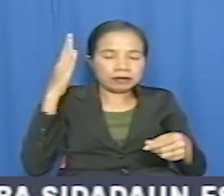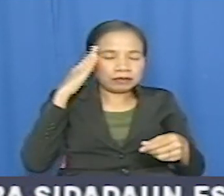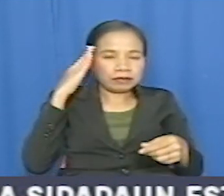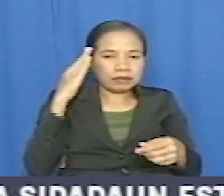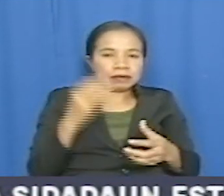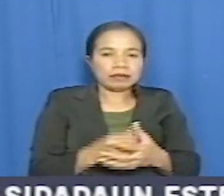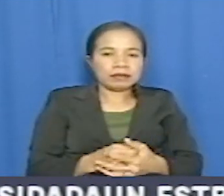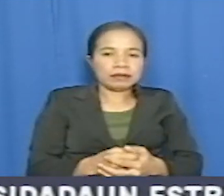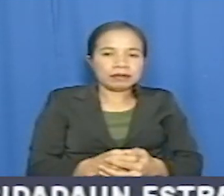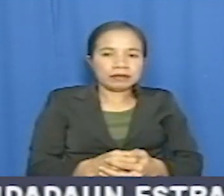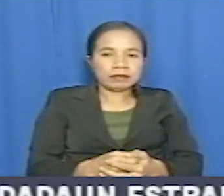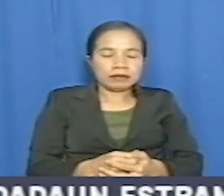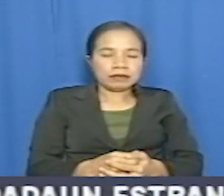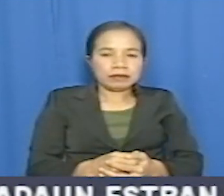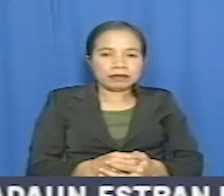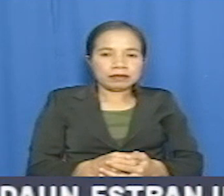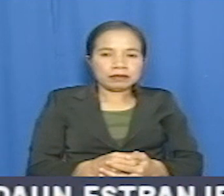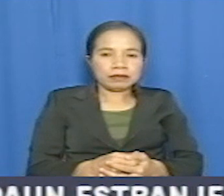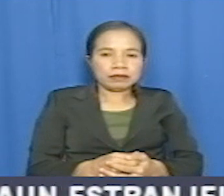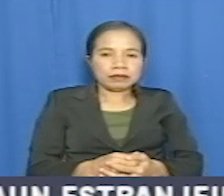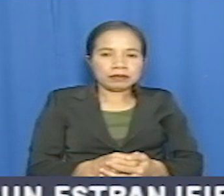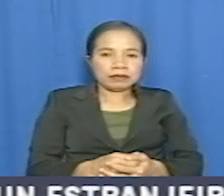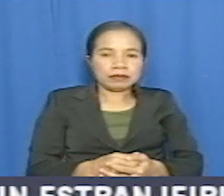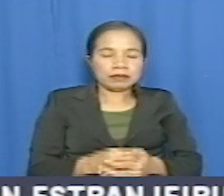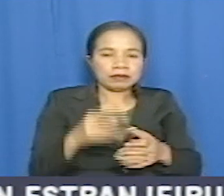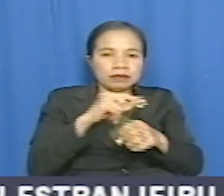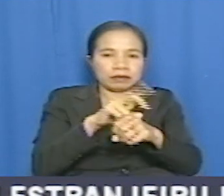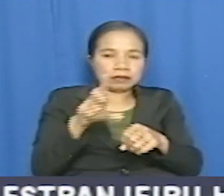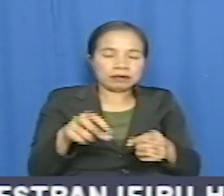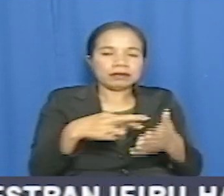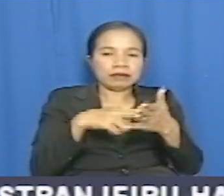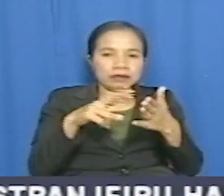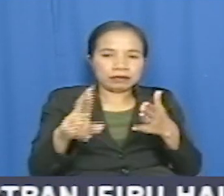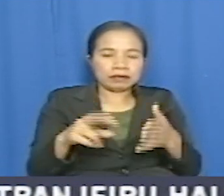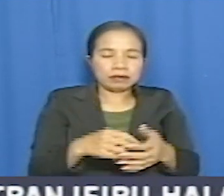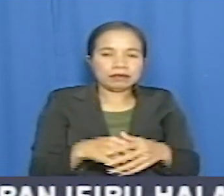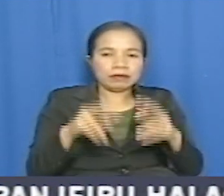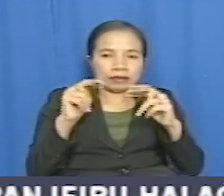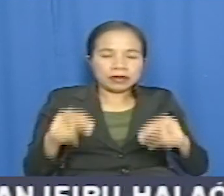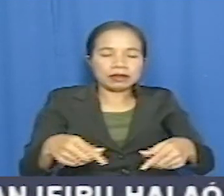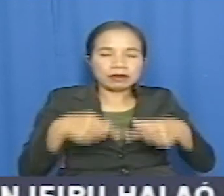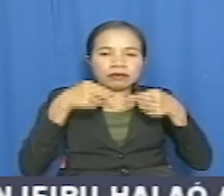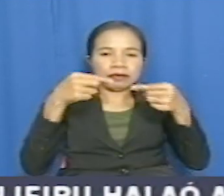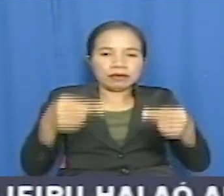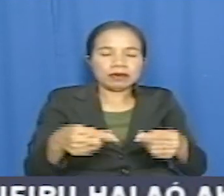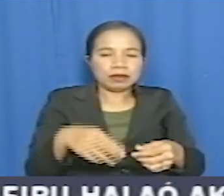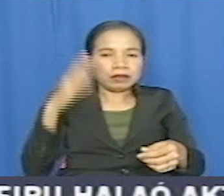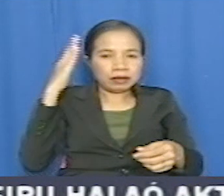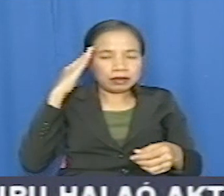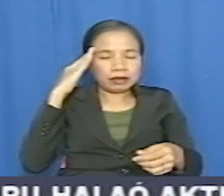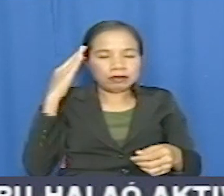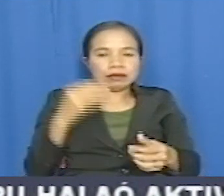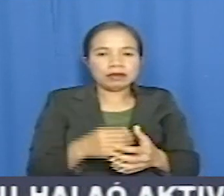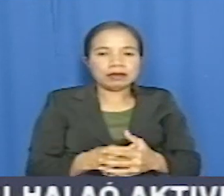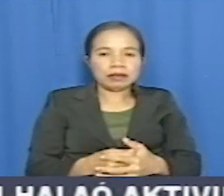técnica. ANLA, Agência Nacional de Licenciamento Ambiental, precisa fornia opinião técnica